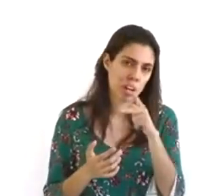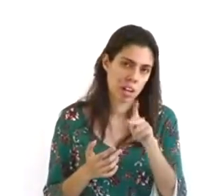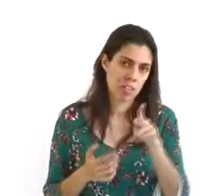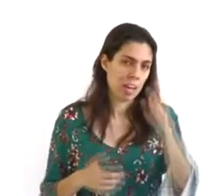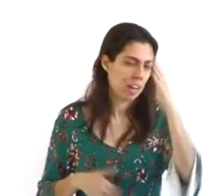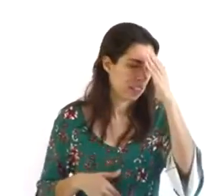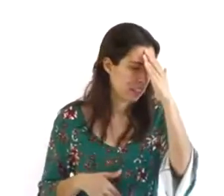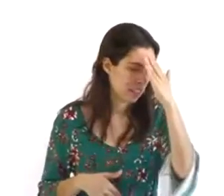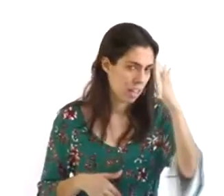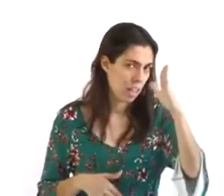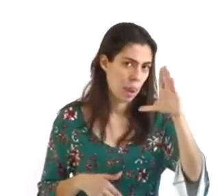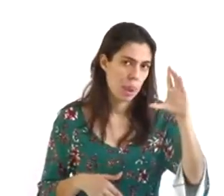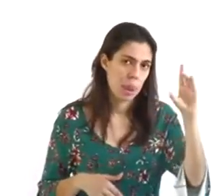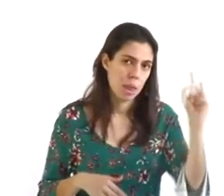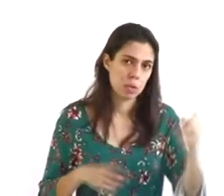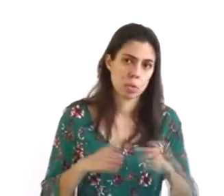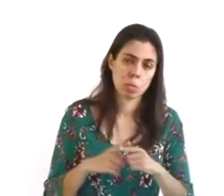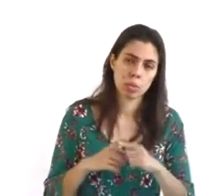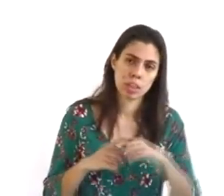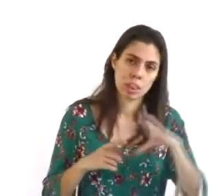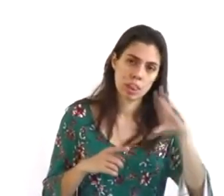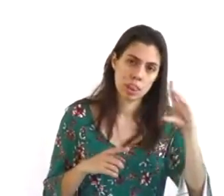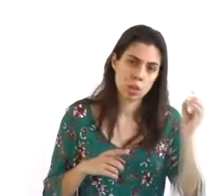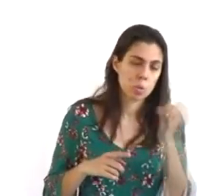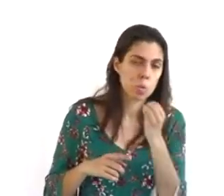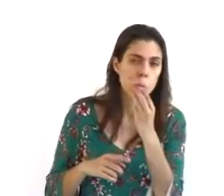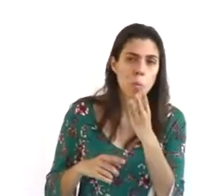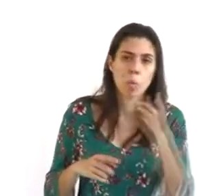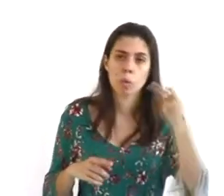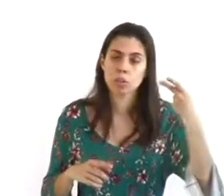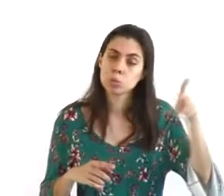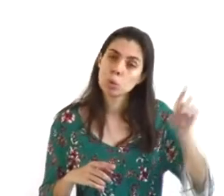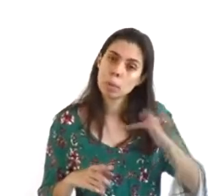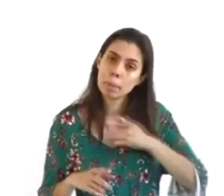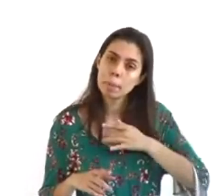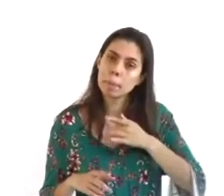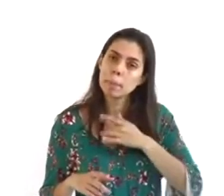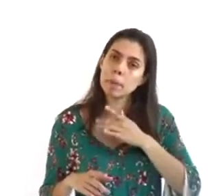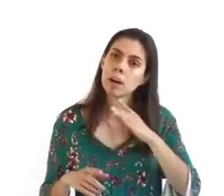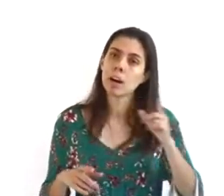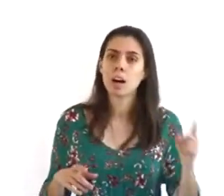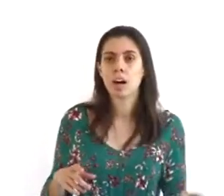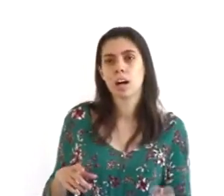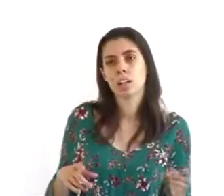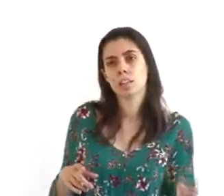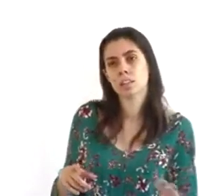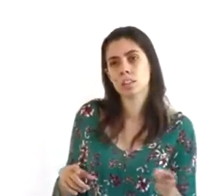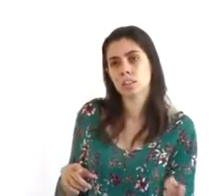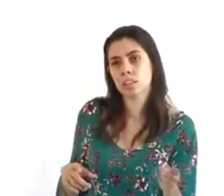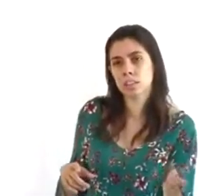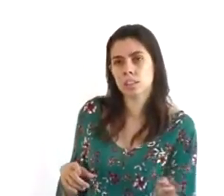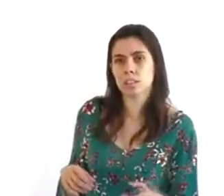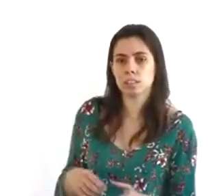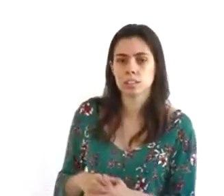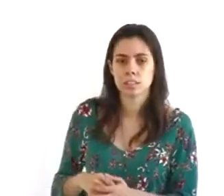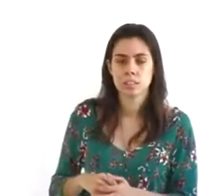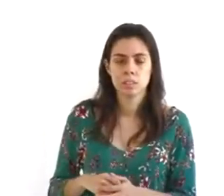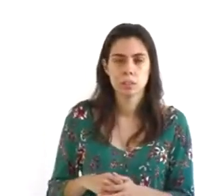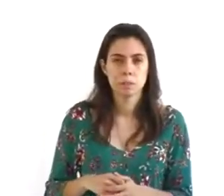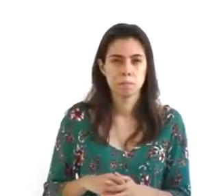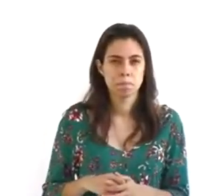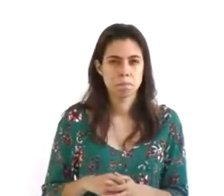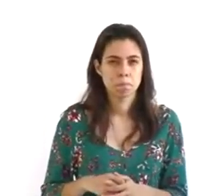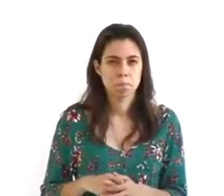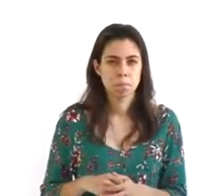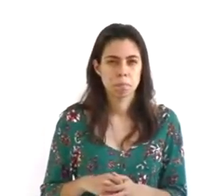sempre. Em alguns momentos, eu vou citá-los aqui. Quando Davi, rei de Israel, está conduzindo a arca, depois do incidente lá de